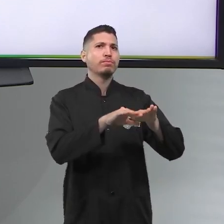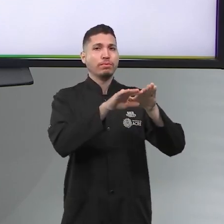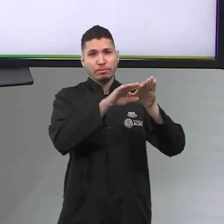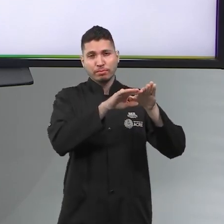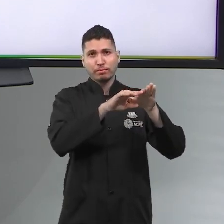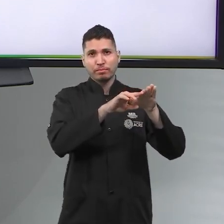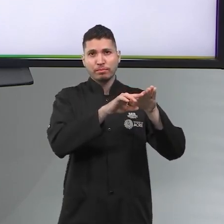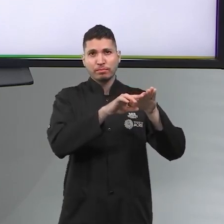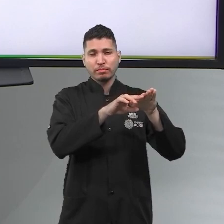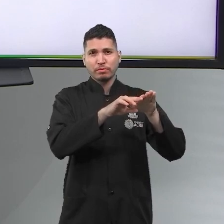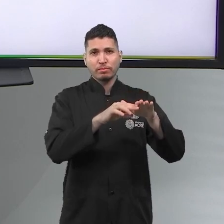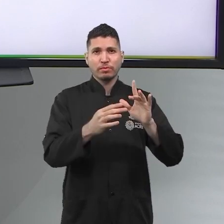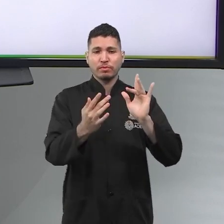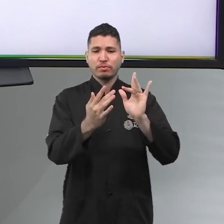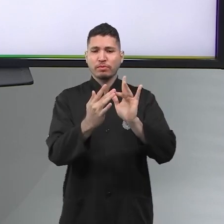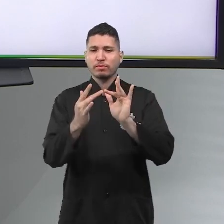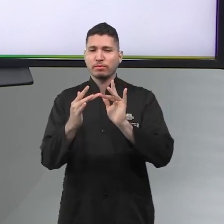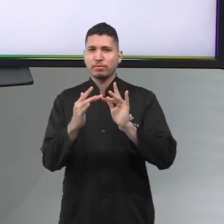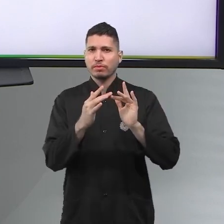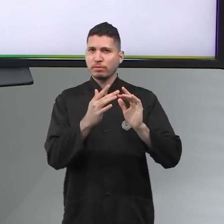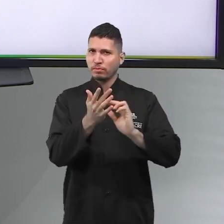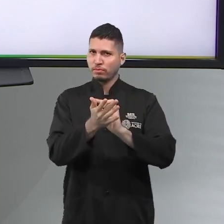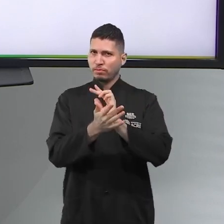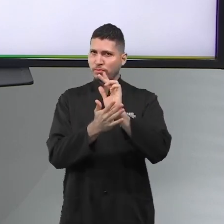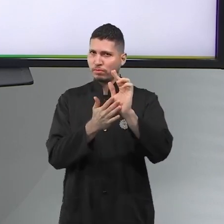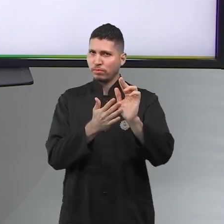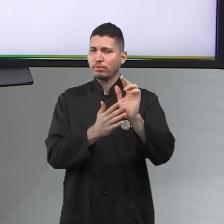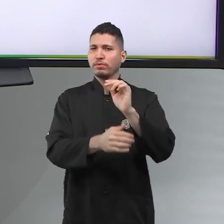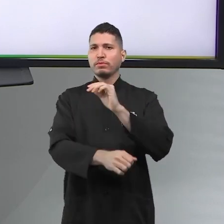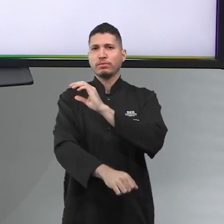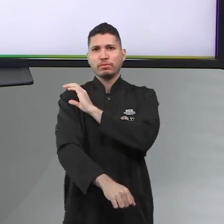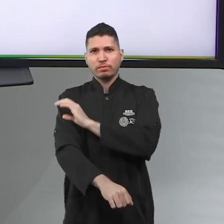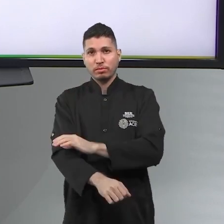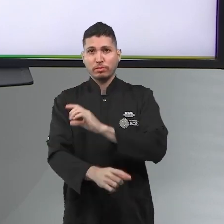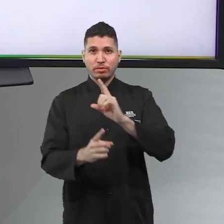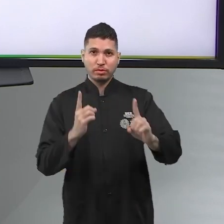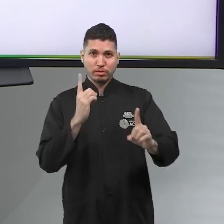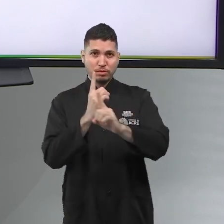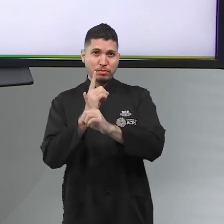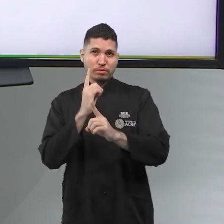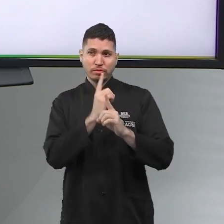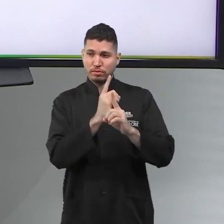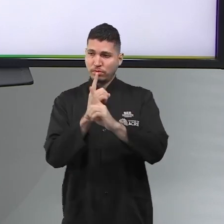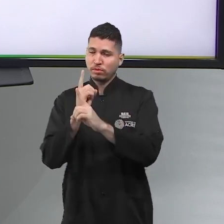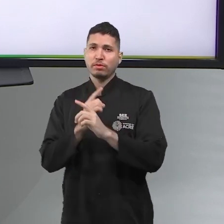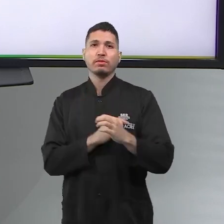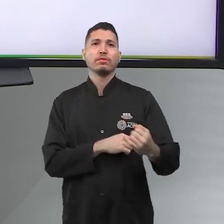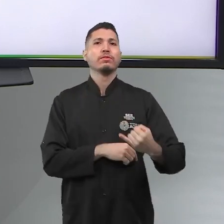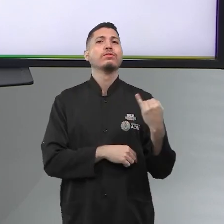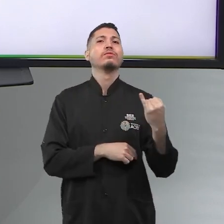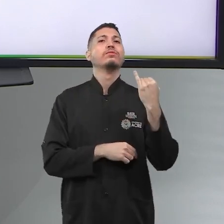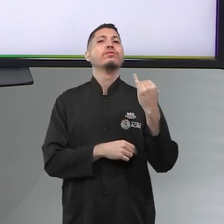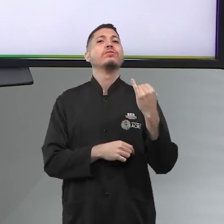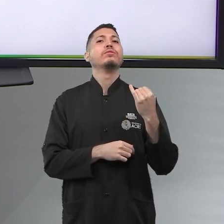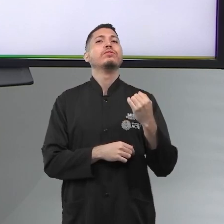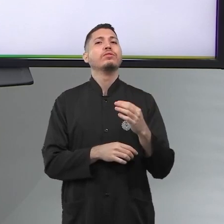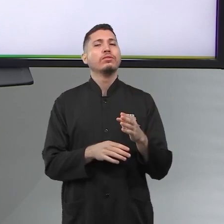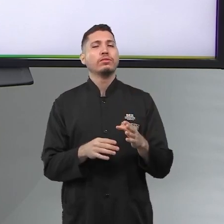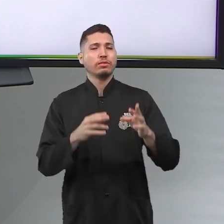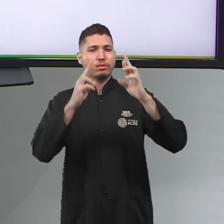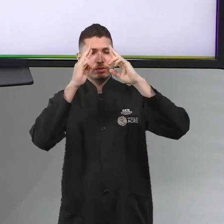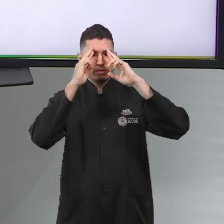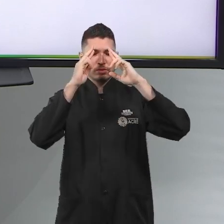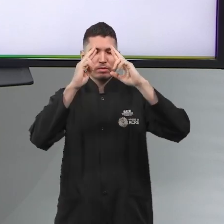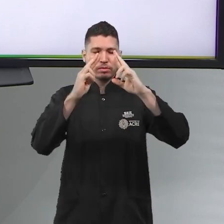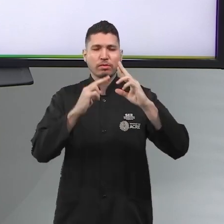culturas. Identificá-las, acima de tudo, e mais que isso, respeitar